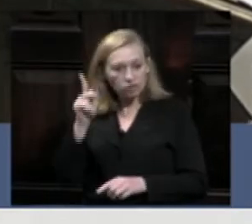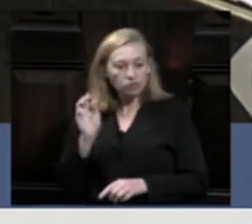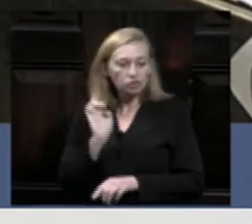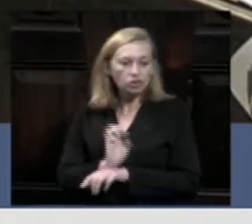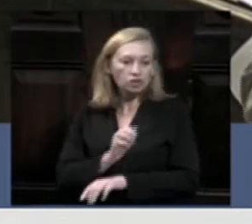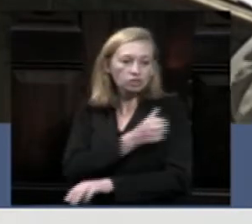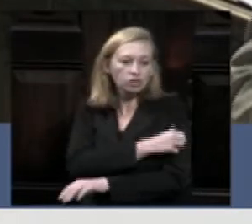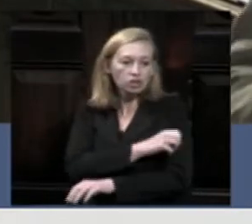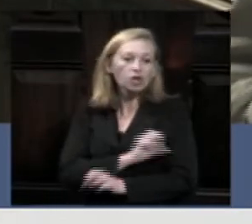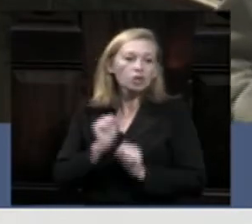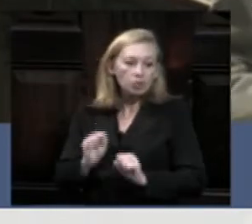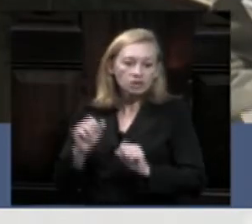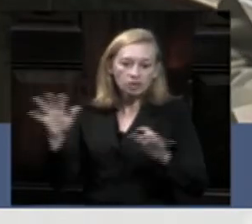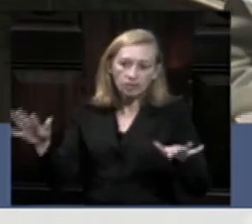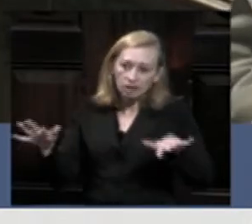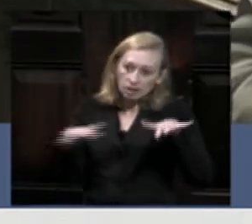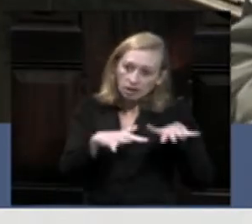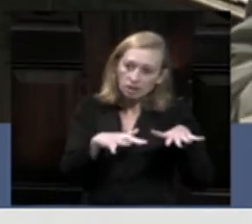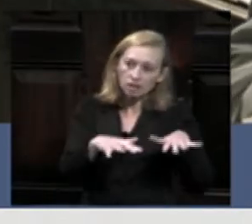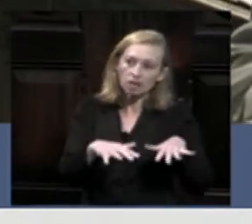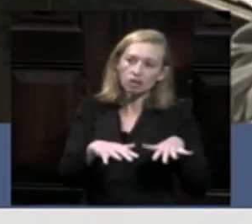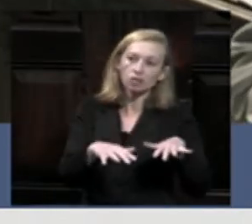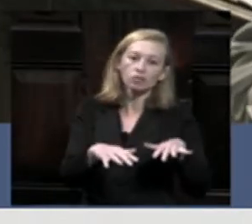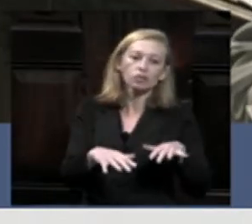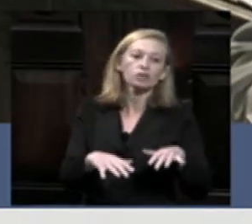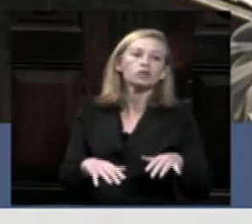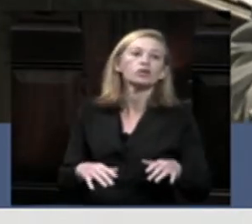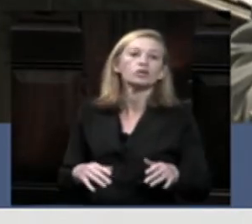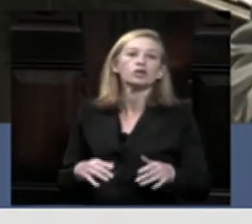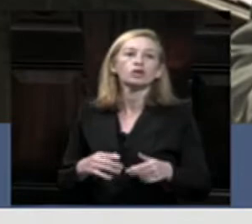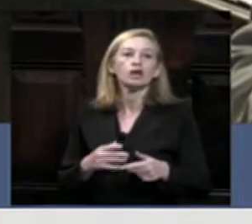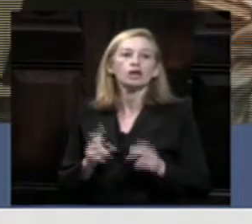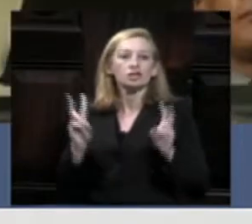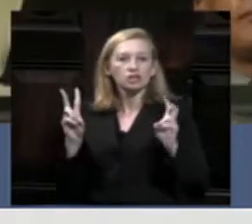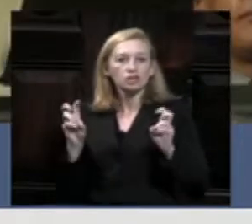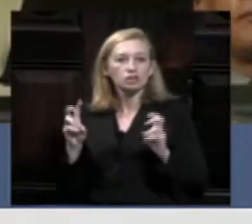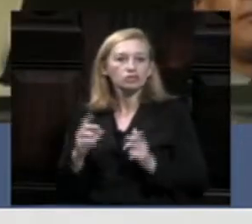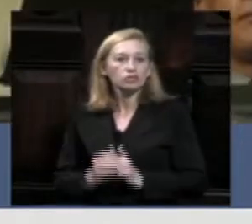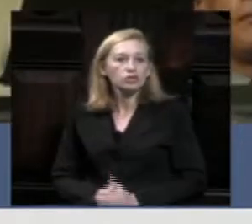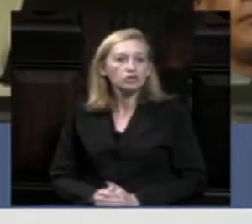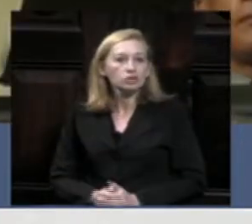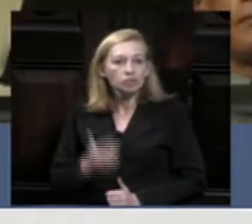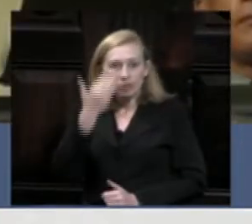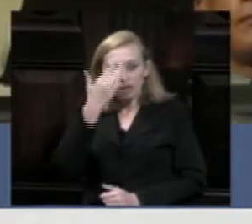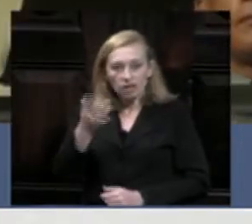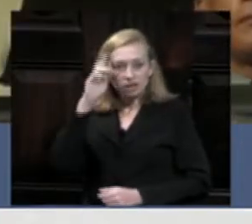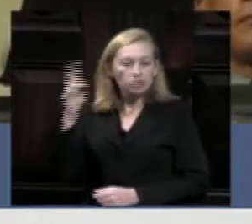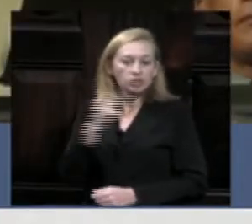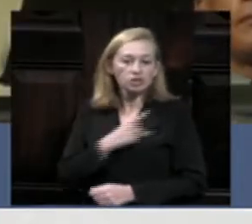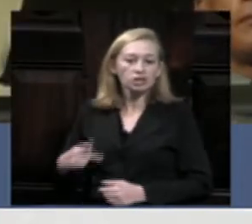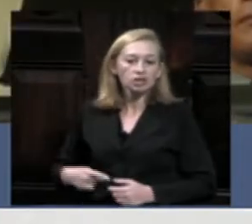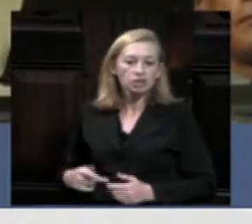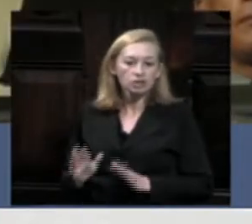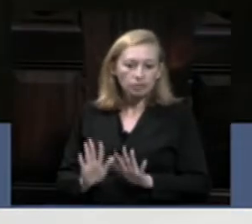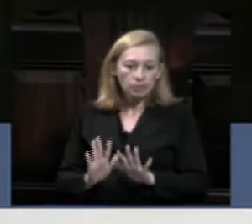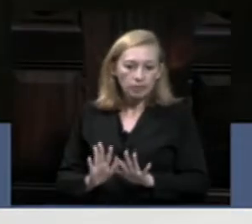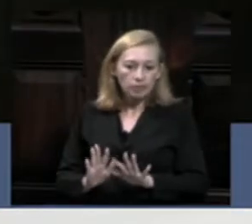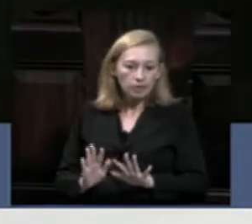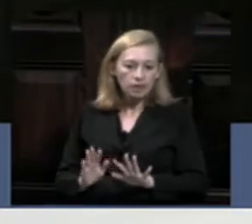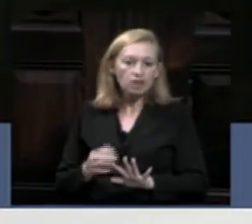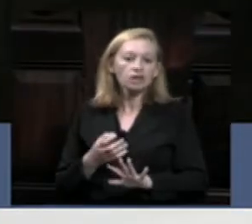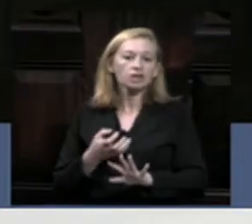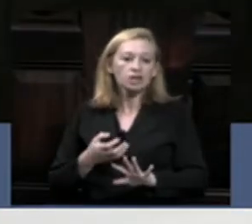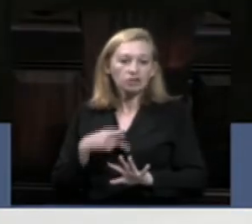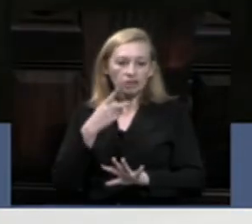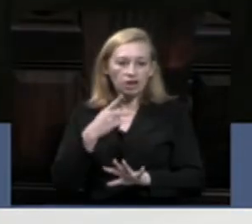mais atenção a esses espaços da diáspora africana. Obrigado, senhor presidente. E permite, Deputado senhor presidente, Valdec, para a declaração. apenas corroborar o que